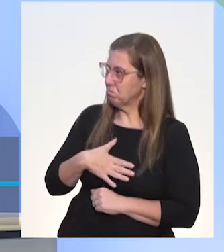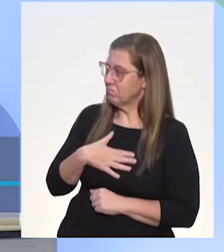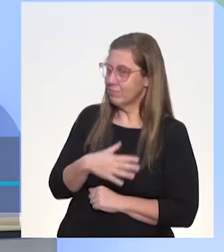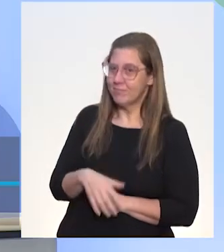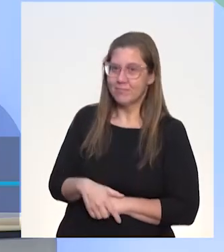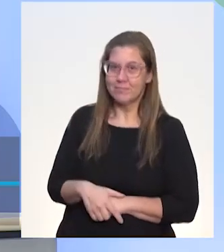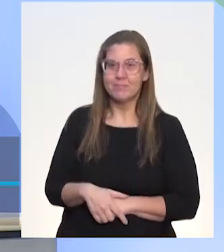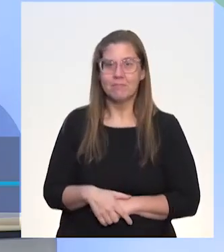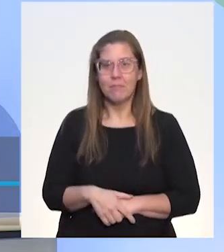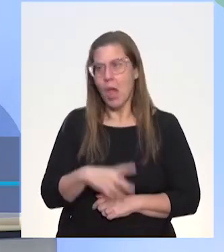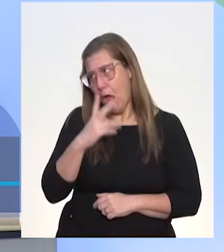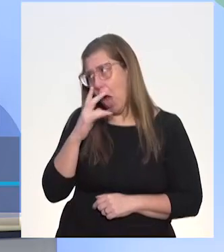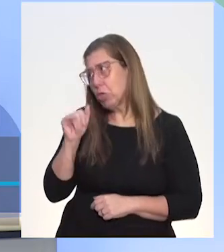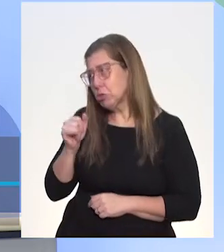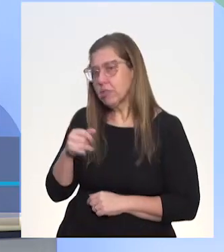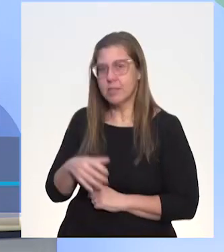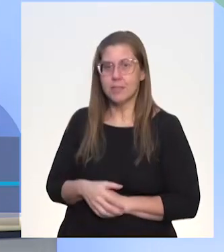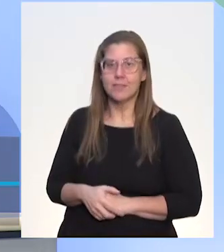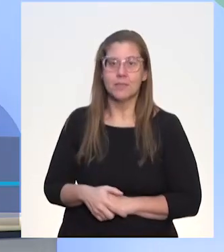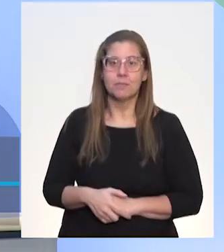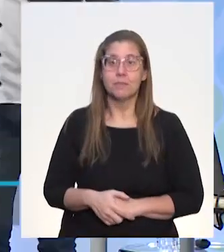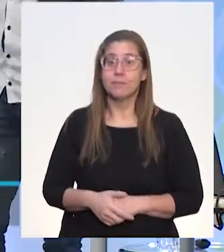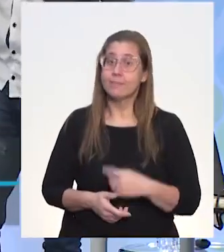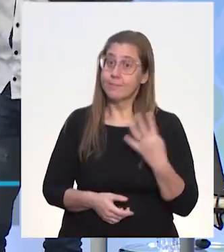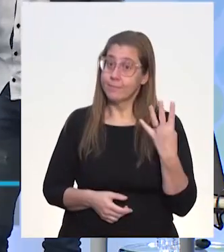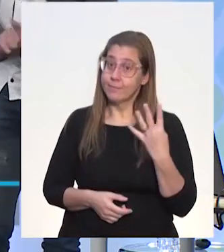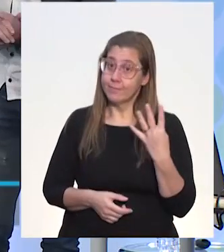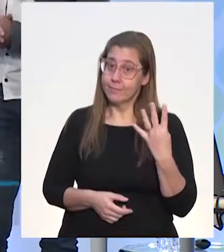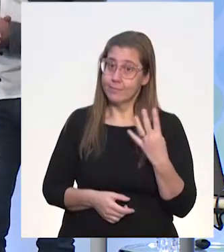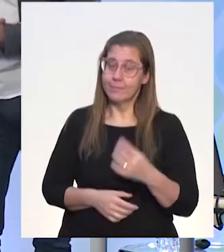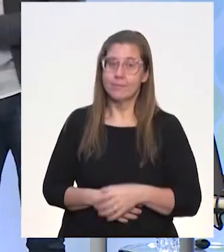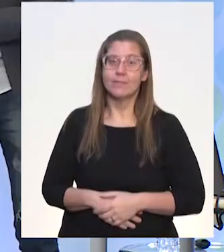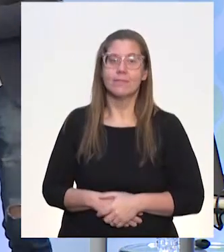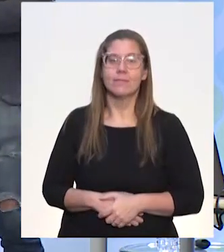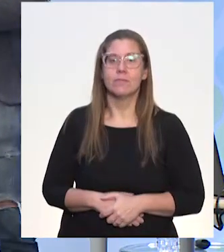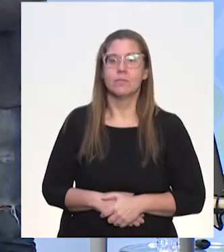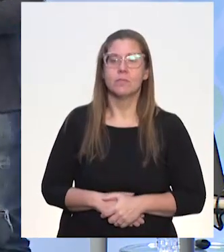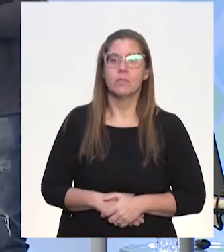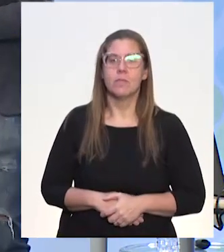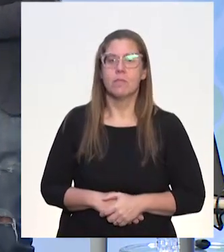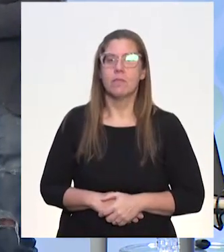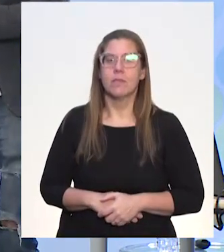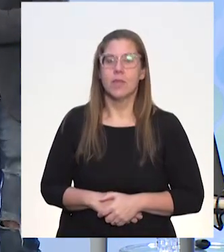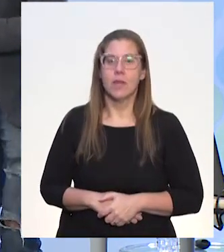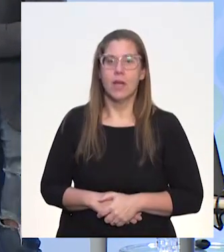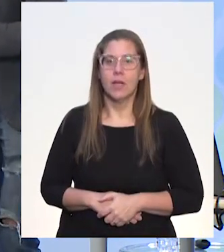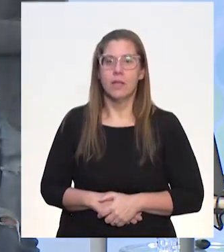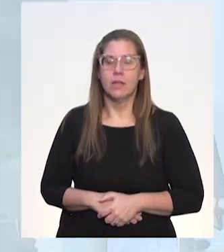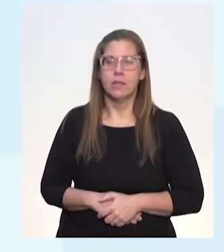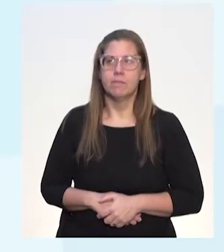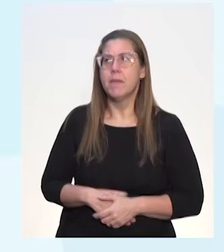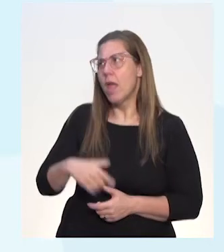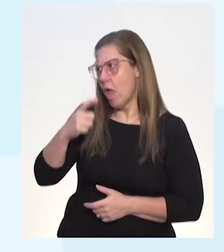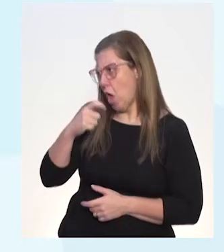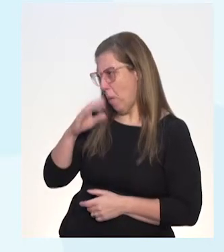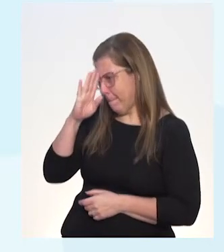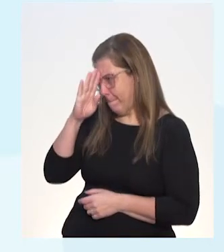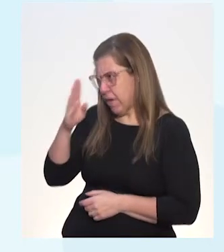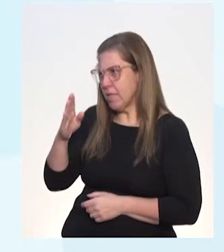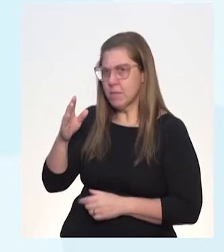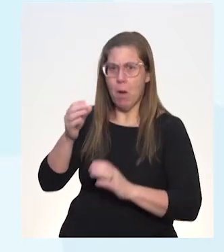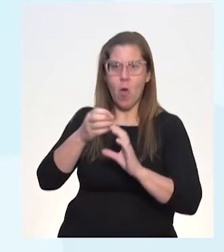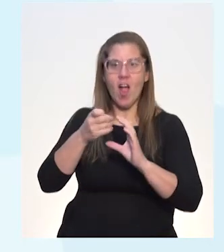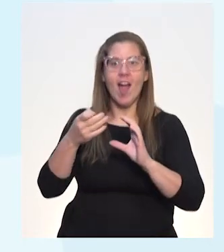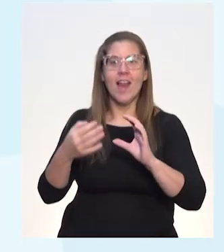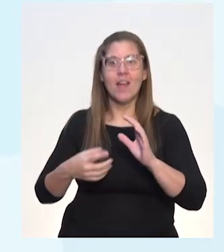resposta. Mas Gostei, é a verdade. gostei. E a quarta? Vamos lá. Sou a principal